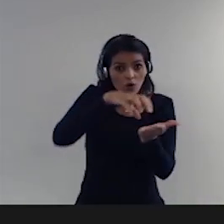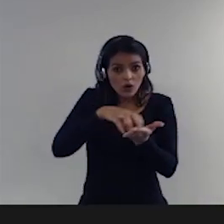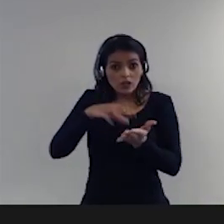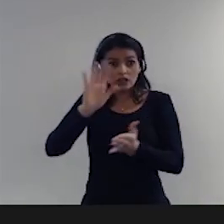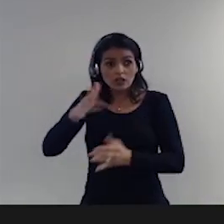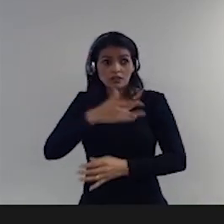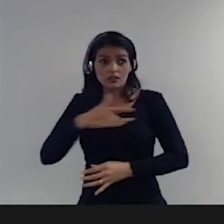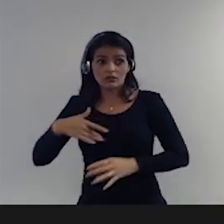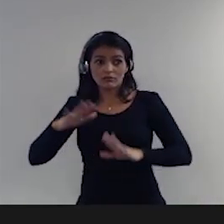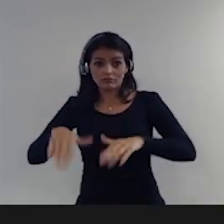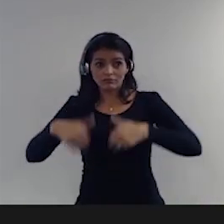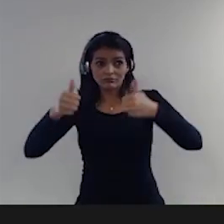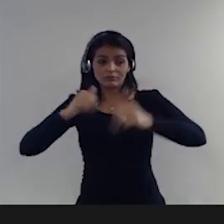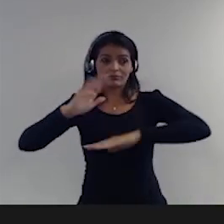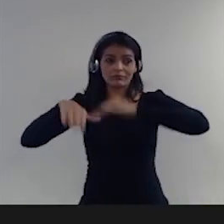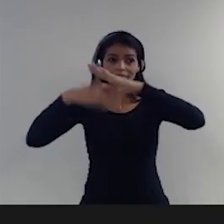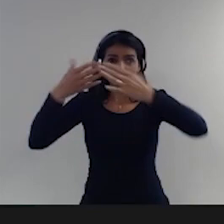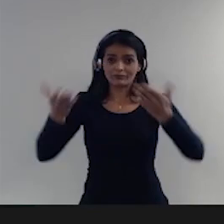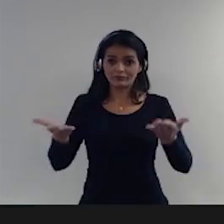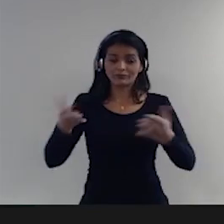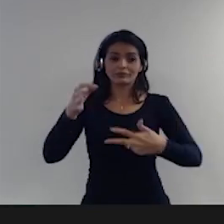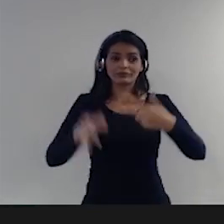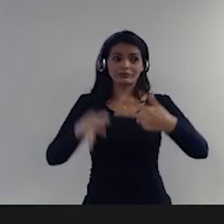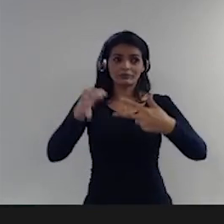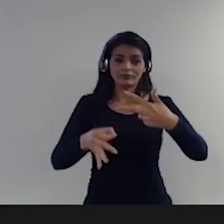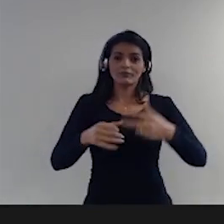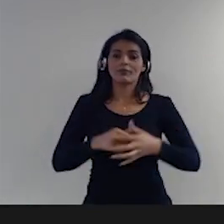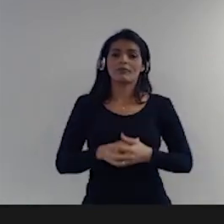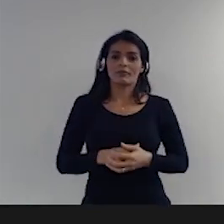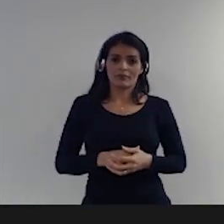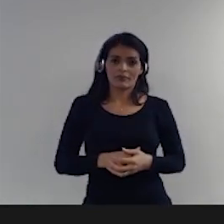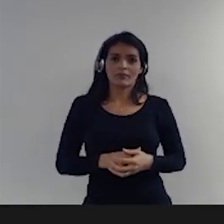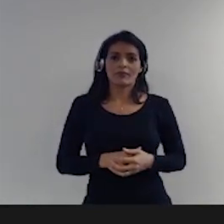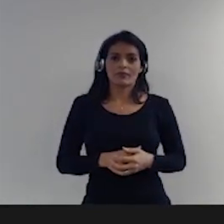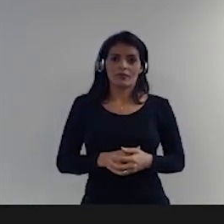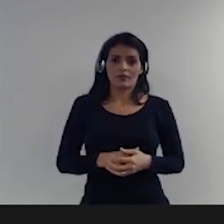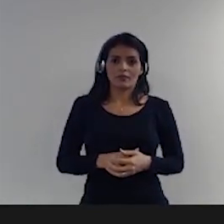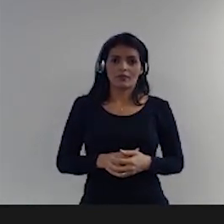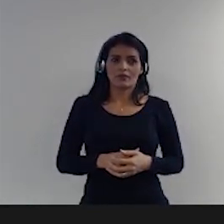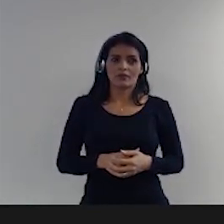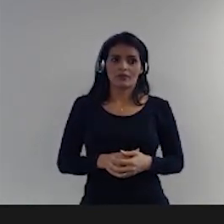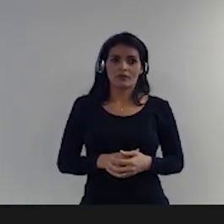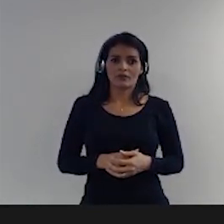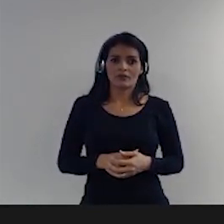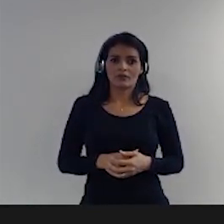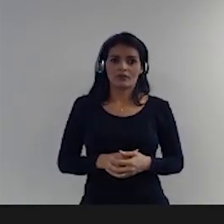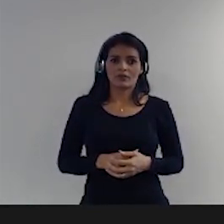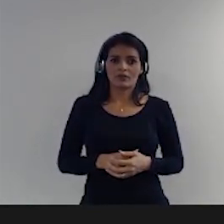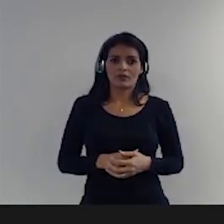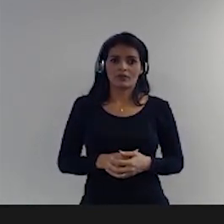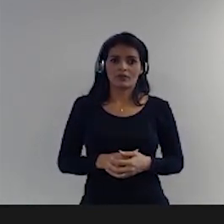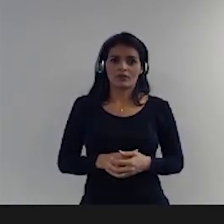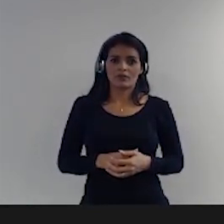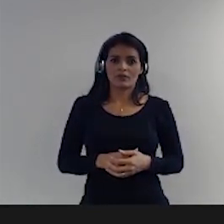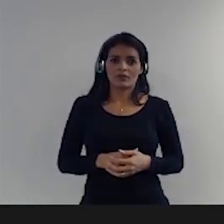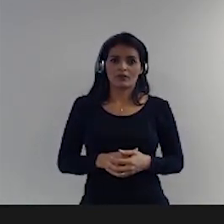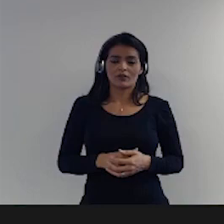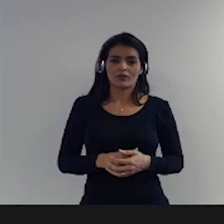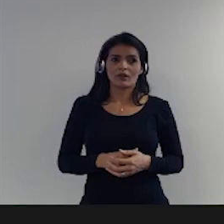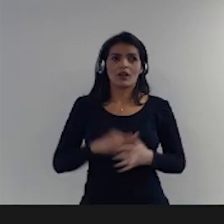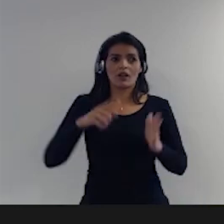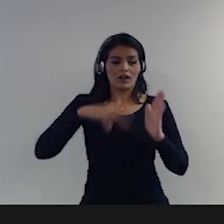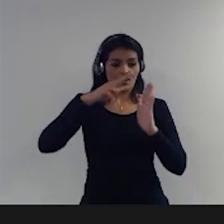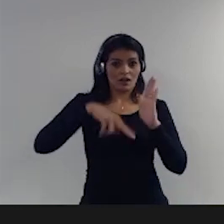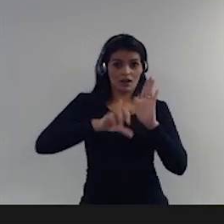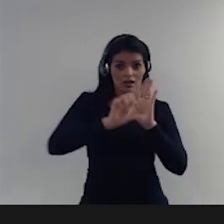saudáveis, é justamente o judiciário. E isso não se constitui em excesso, e sim em interpretação da lei e